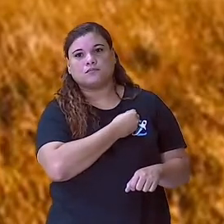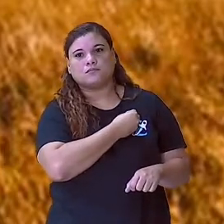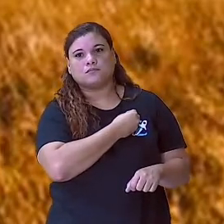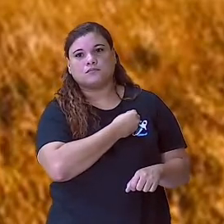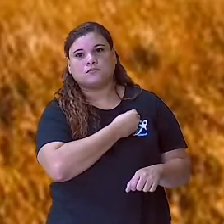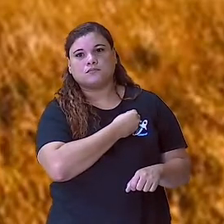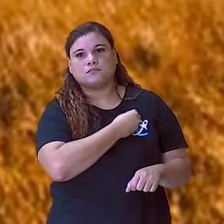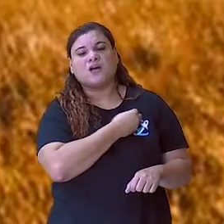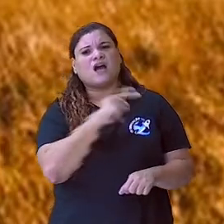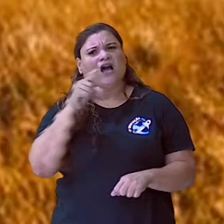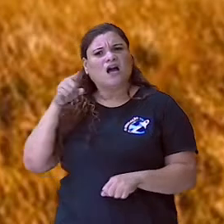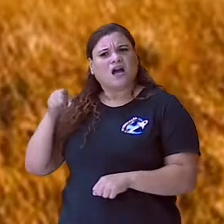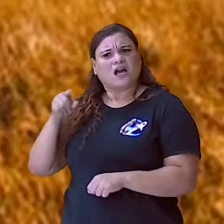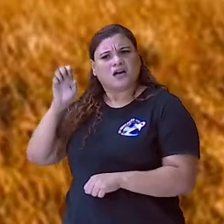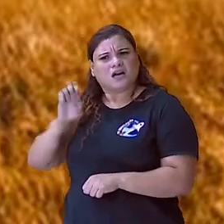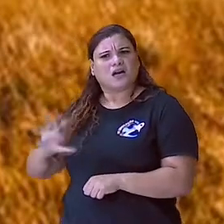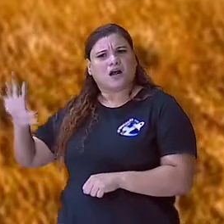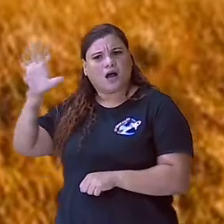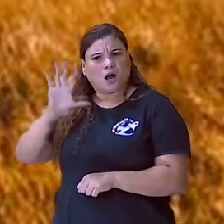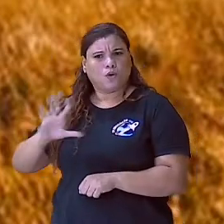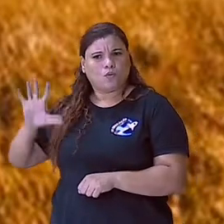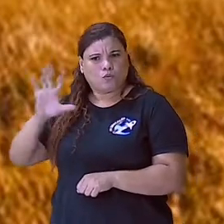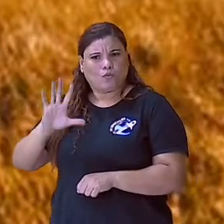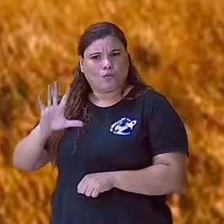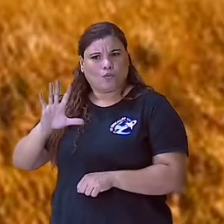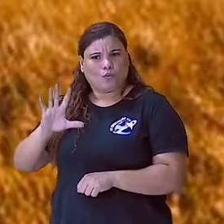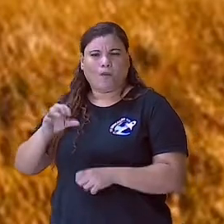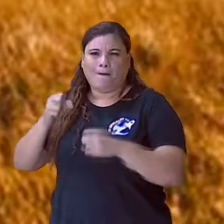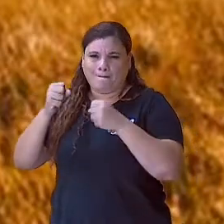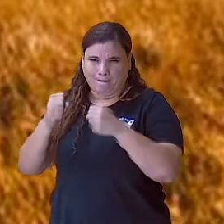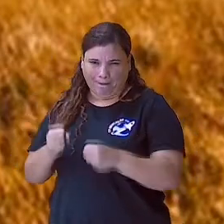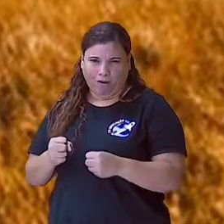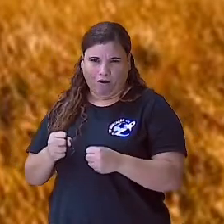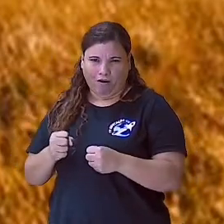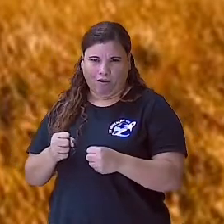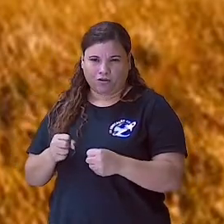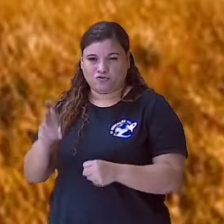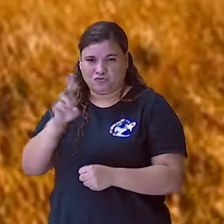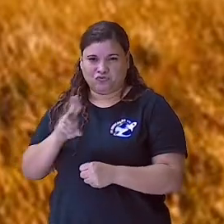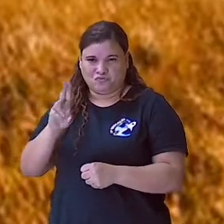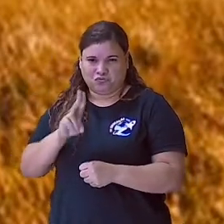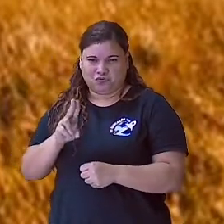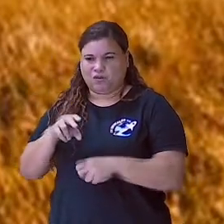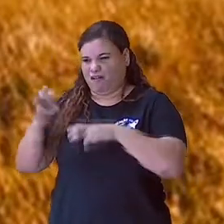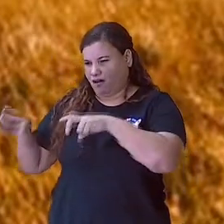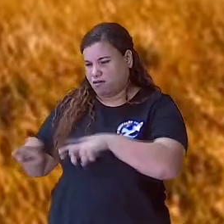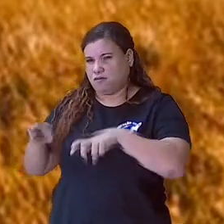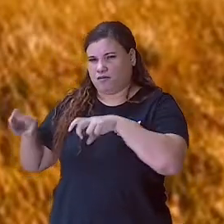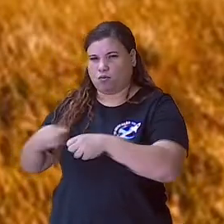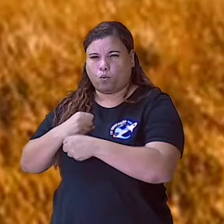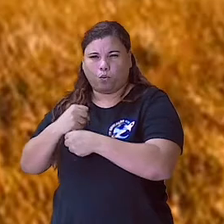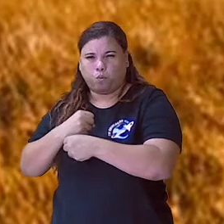ano, não poder usar suas terras para a agricultura na Europa é